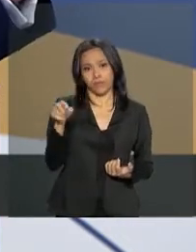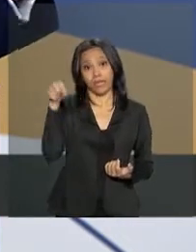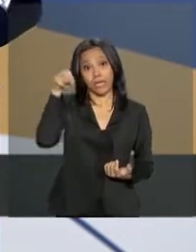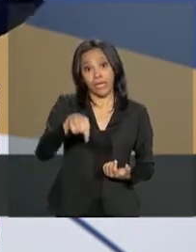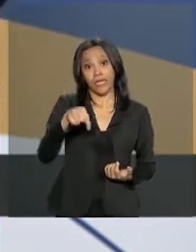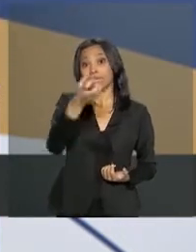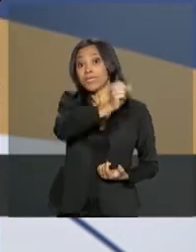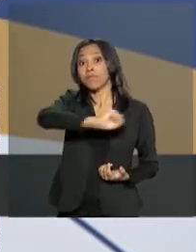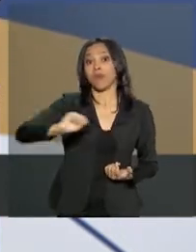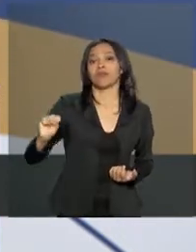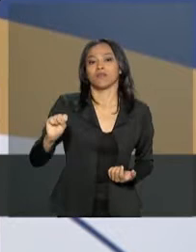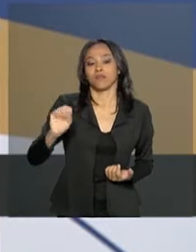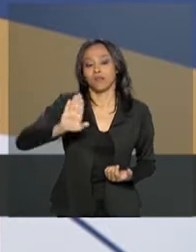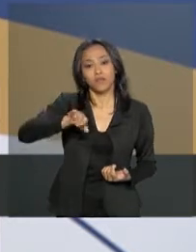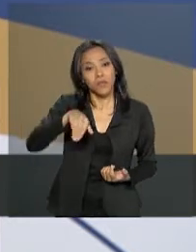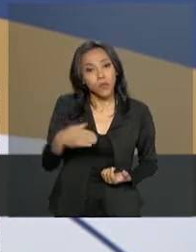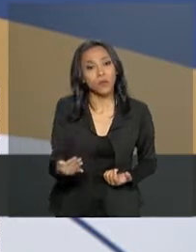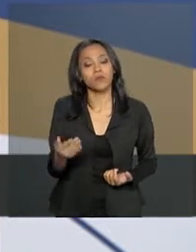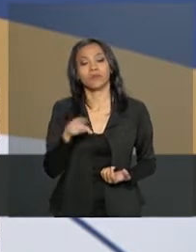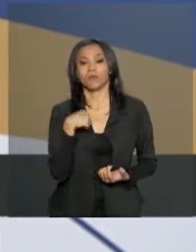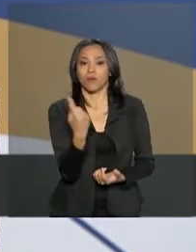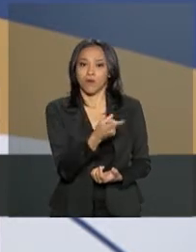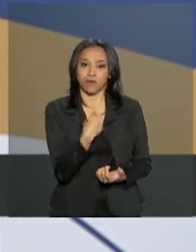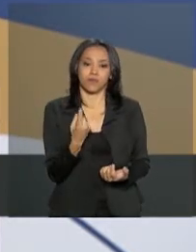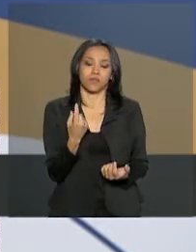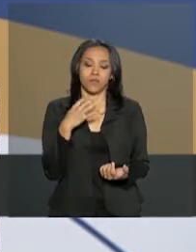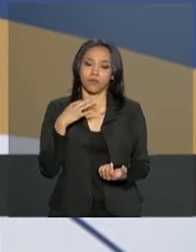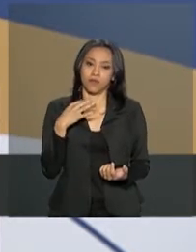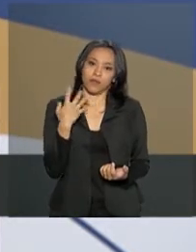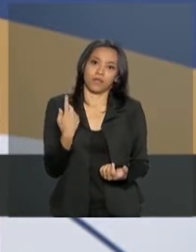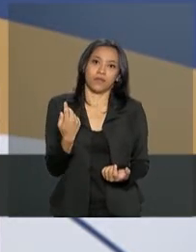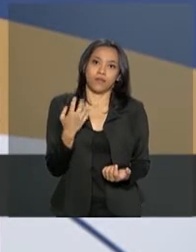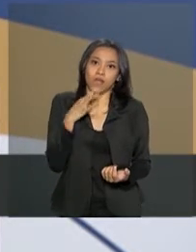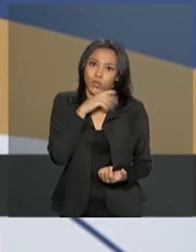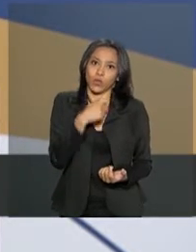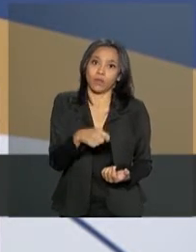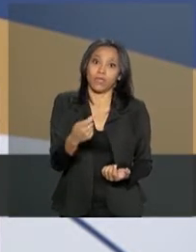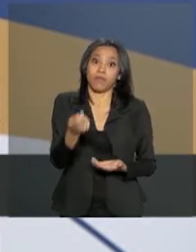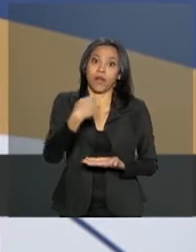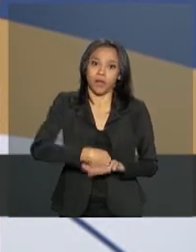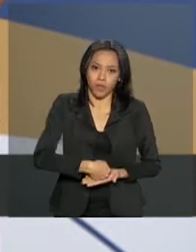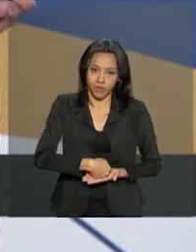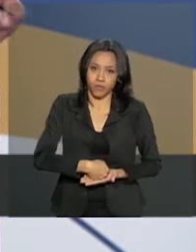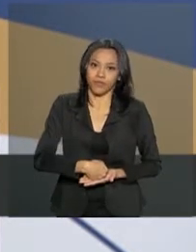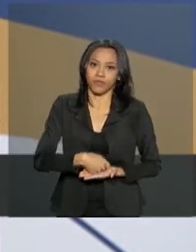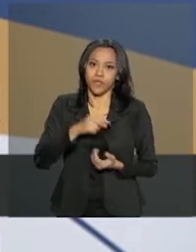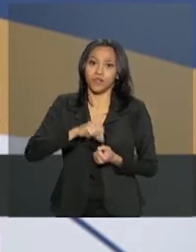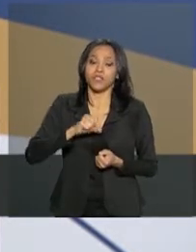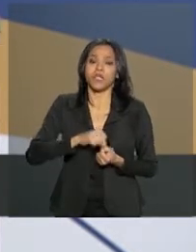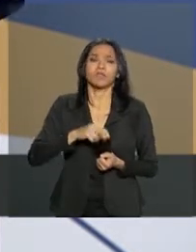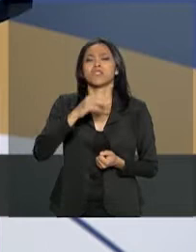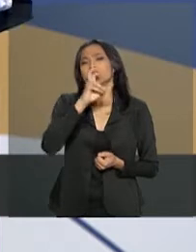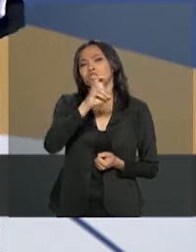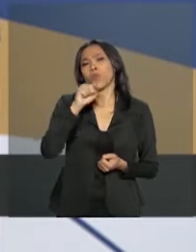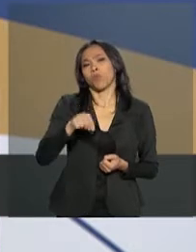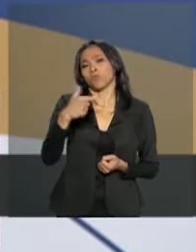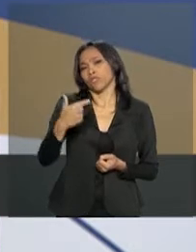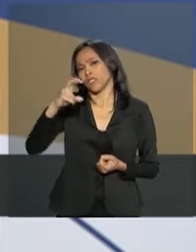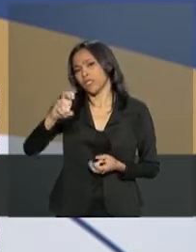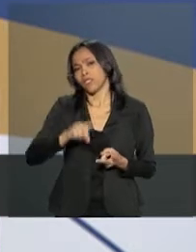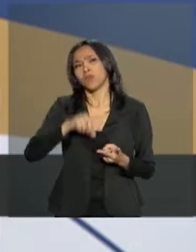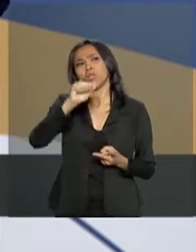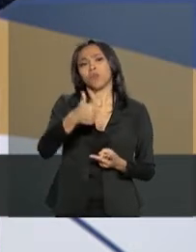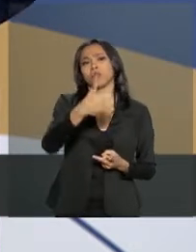e quando retomamos o a necessidade do pagamento o fizemos com 5.25 depois